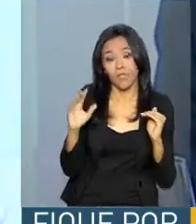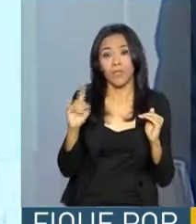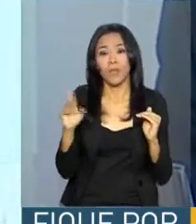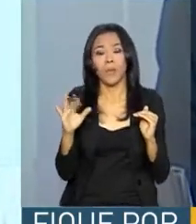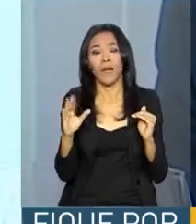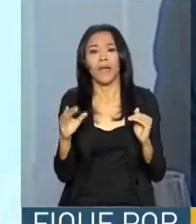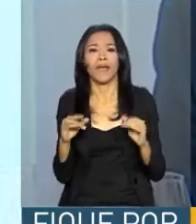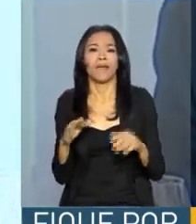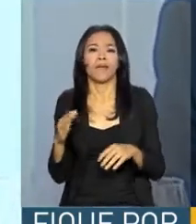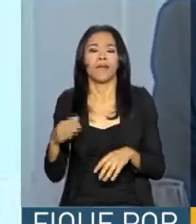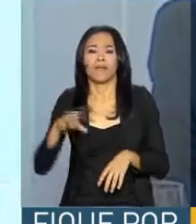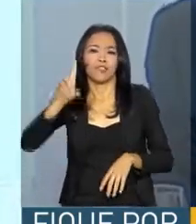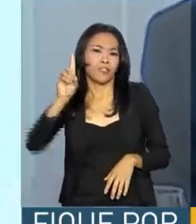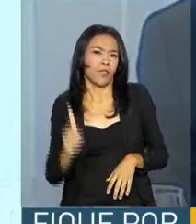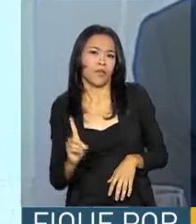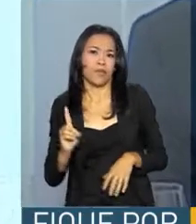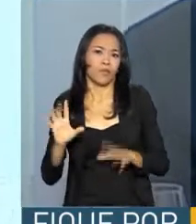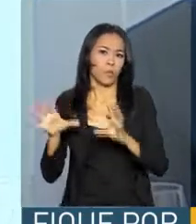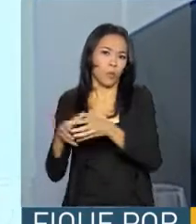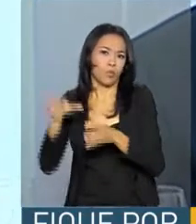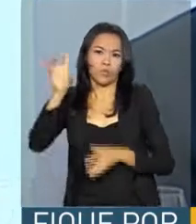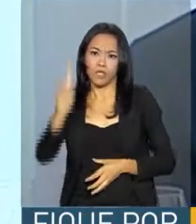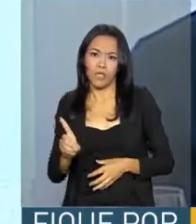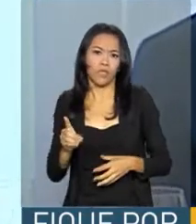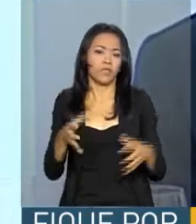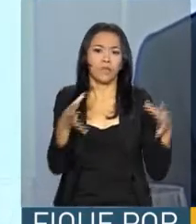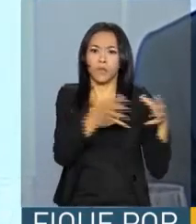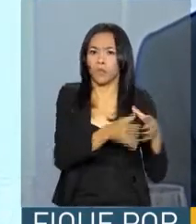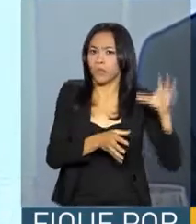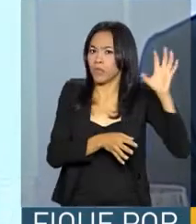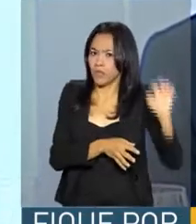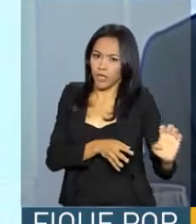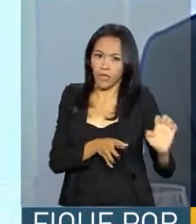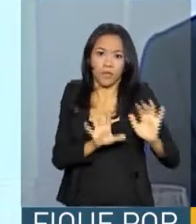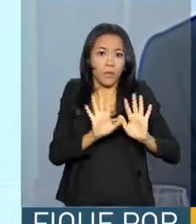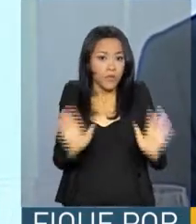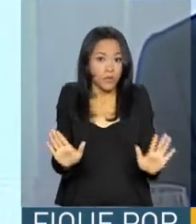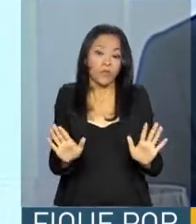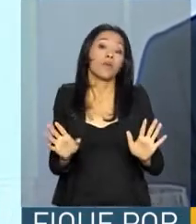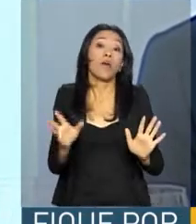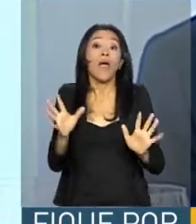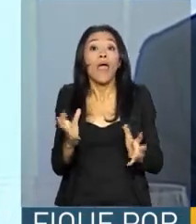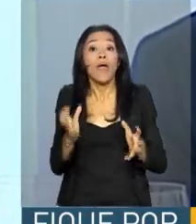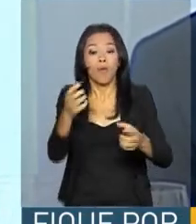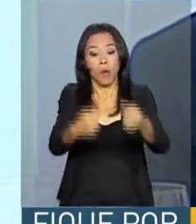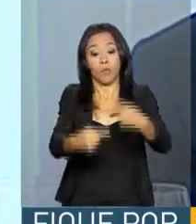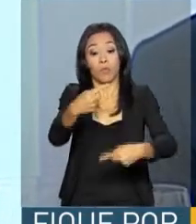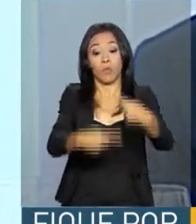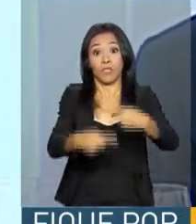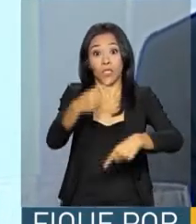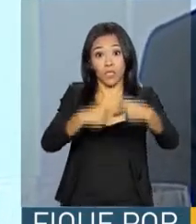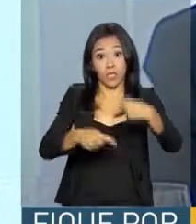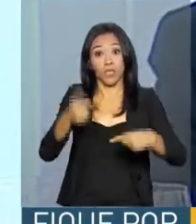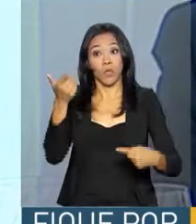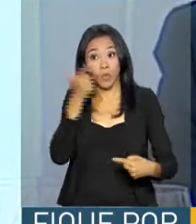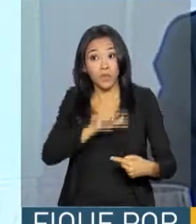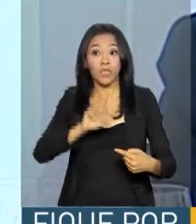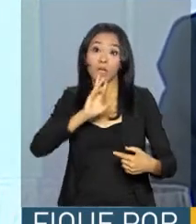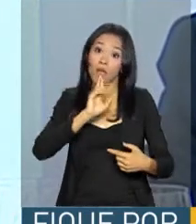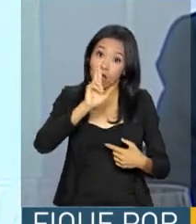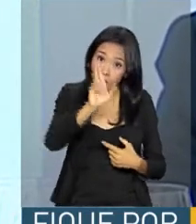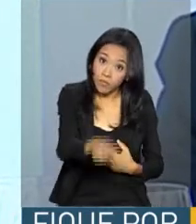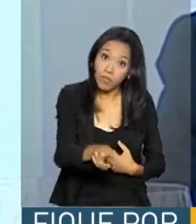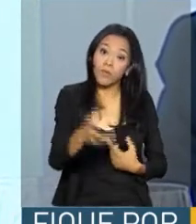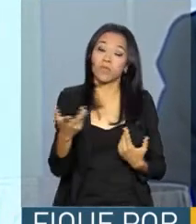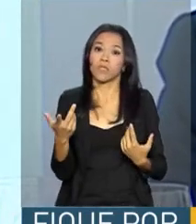esquerda, direita, centro, porque esses rótulos já não valem mais. O que as pessoas querem é uma política de resultados. E quando se fala em